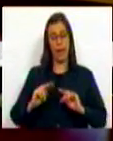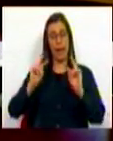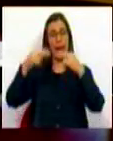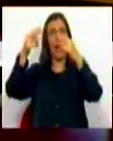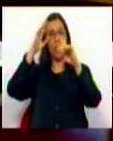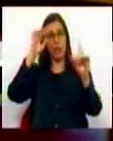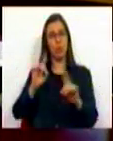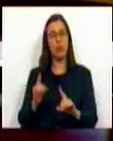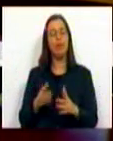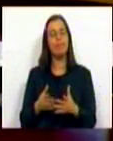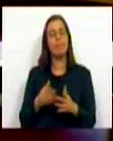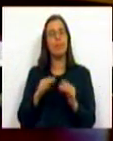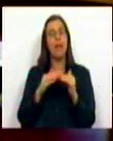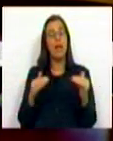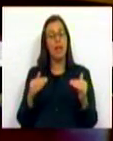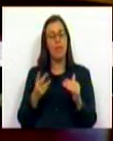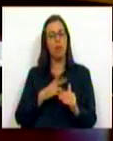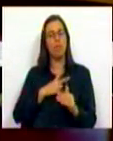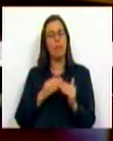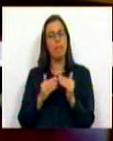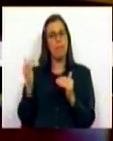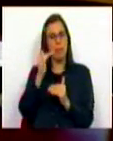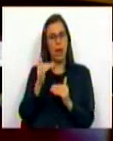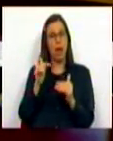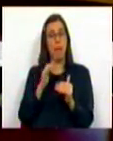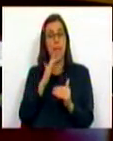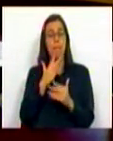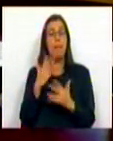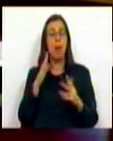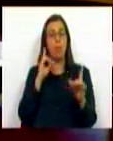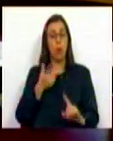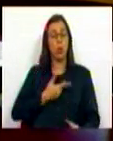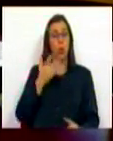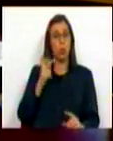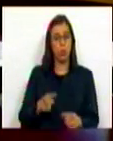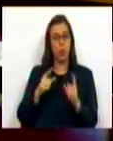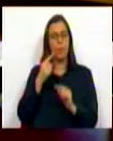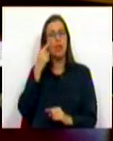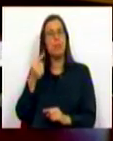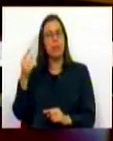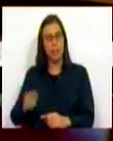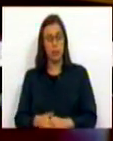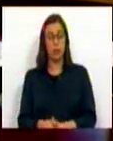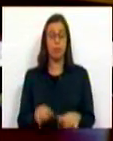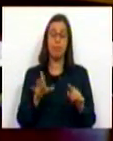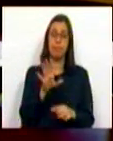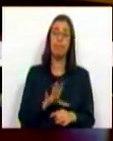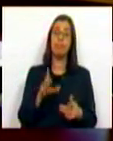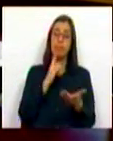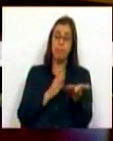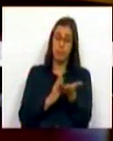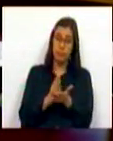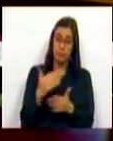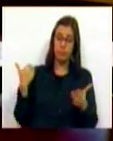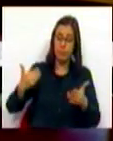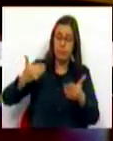docente, aumentou o seu grau académico, sendo hoje a grande maioria professores doutorados e professores especialistas. Deste modo, na continuidade que